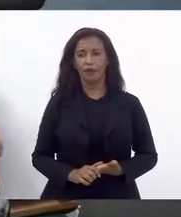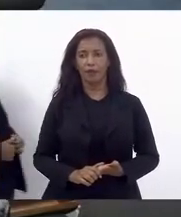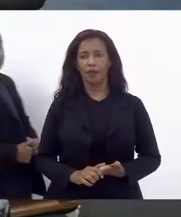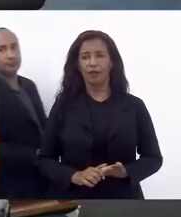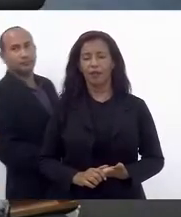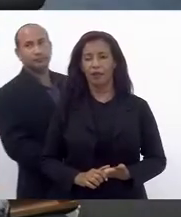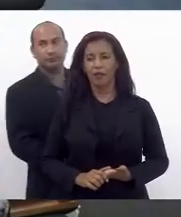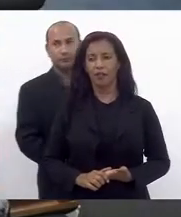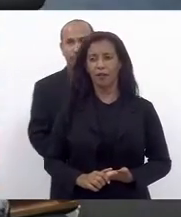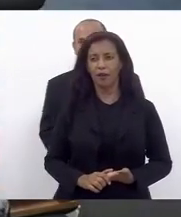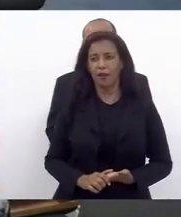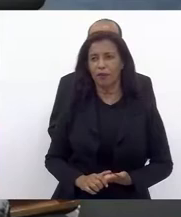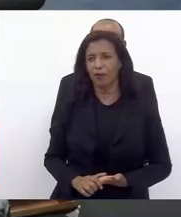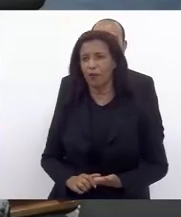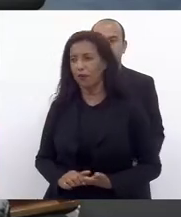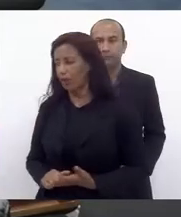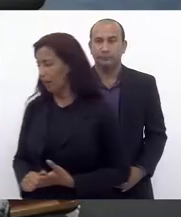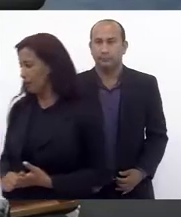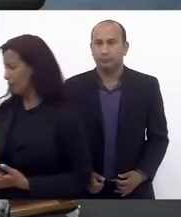Deputado Rodrigo Amorim.